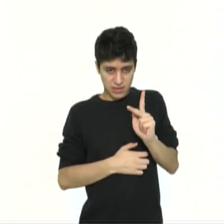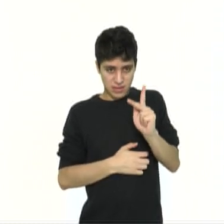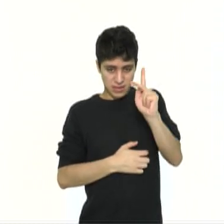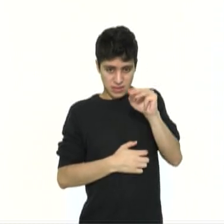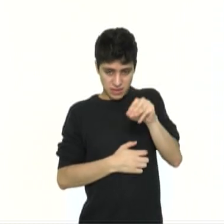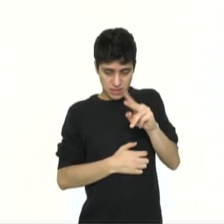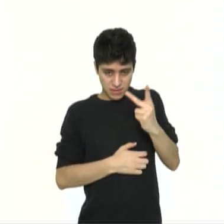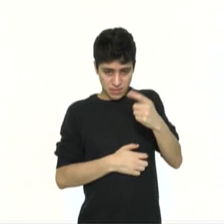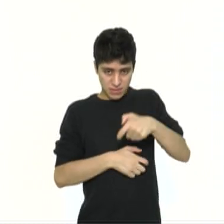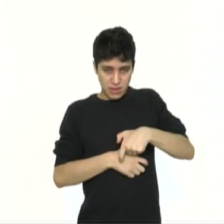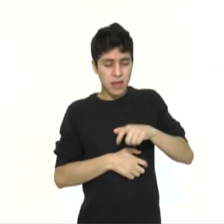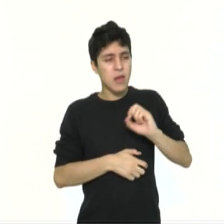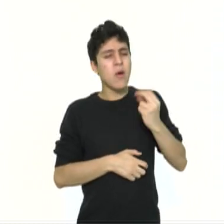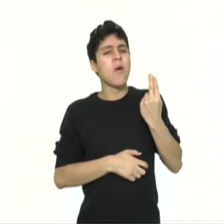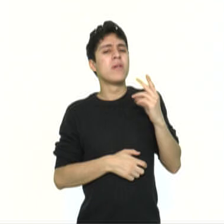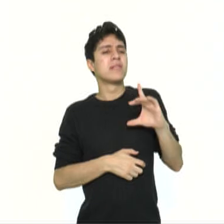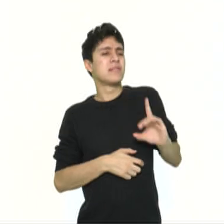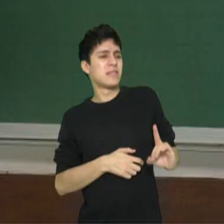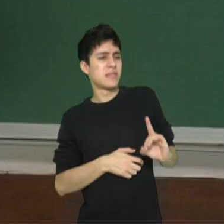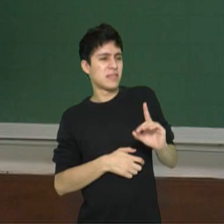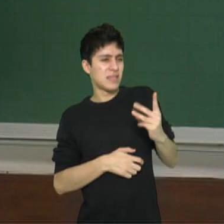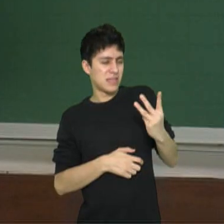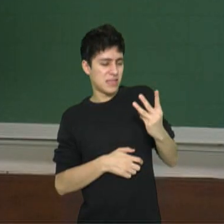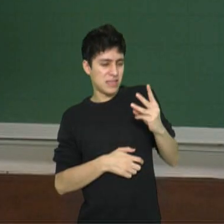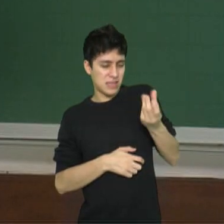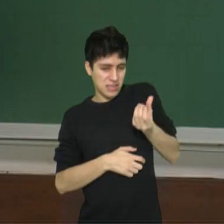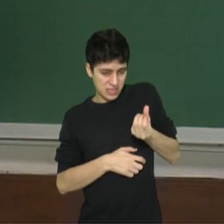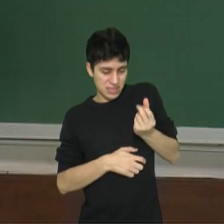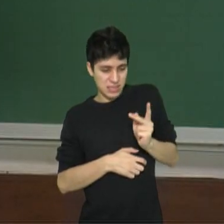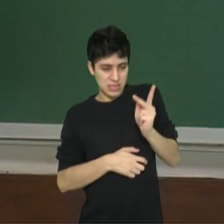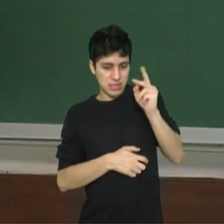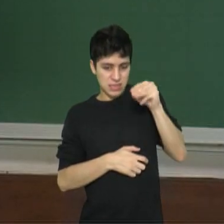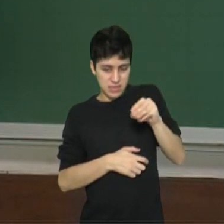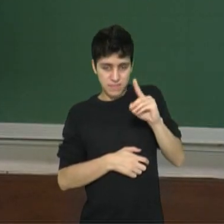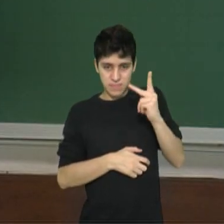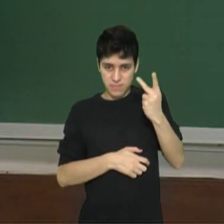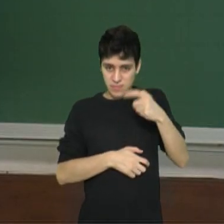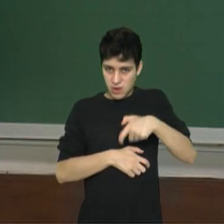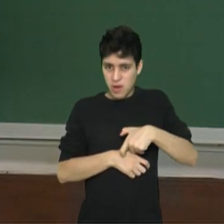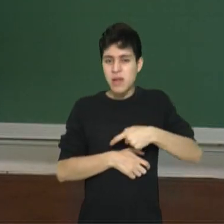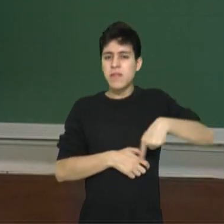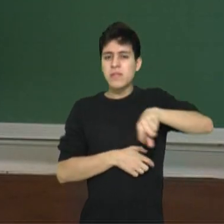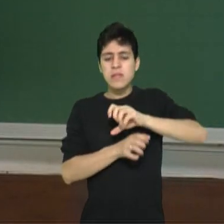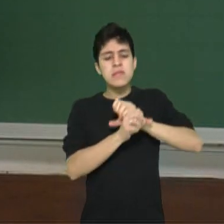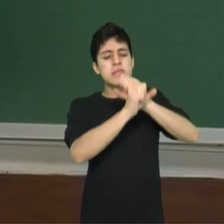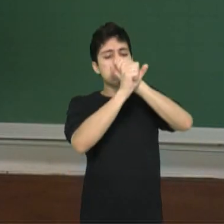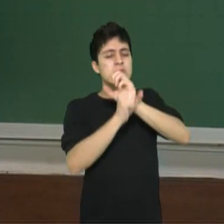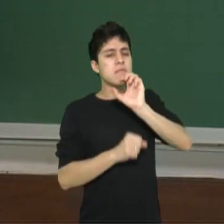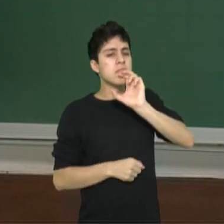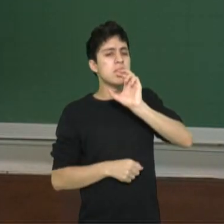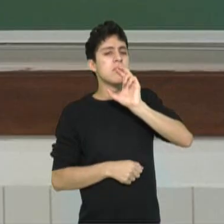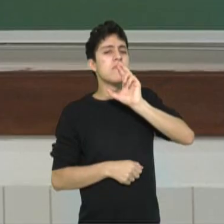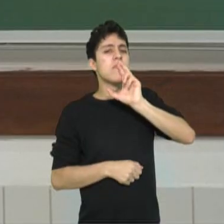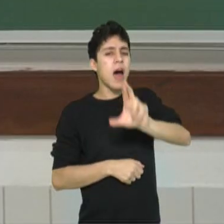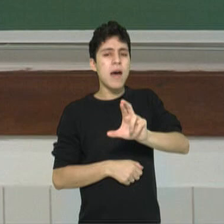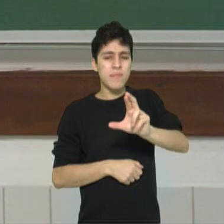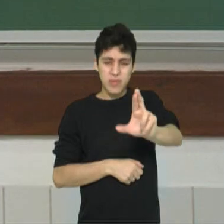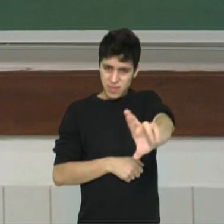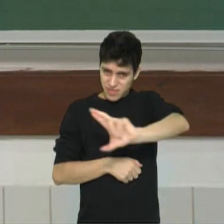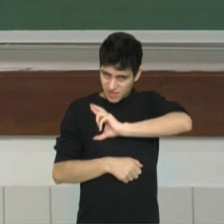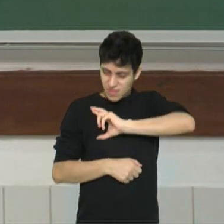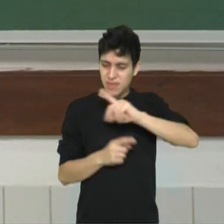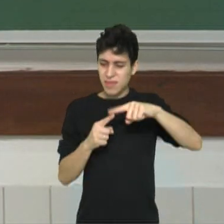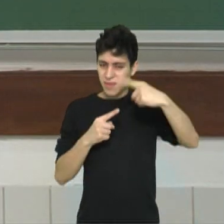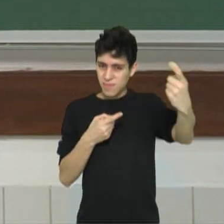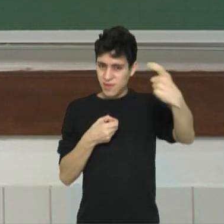por hora. Ou a opção D, 36 km por hora. Então faz rapidinho o cálculo, responde aí e vamos voltar